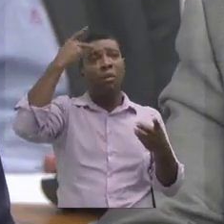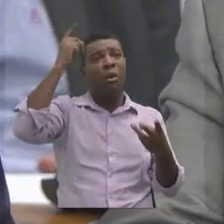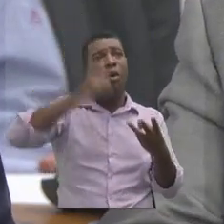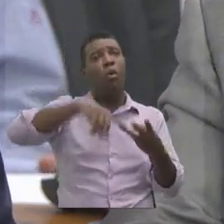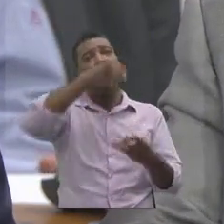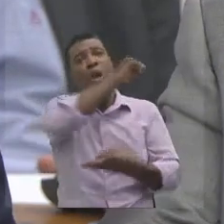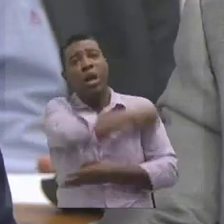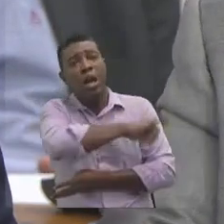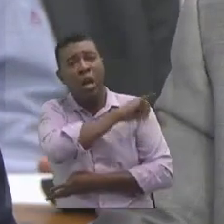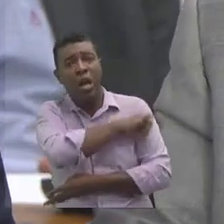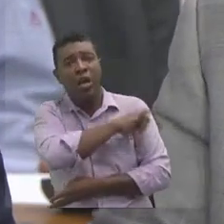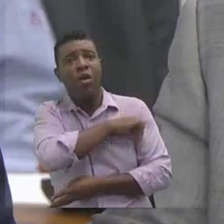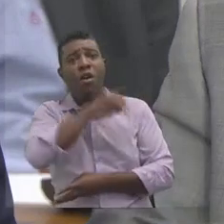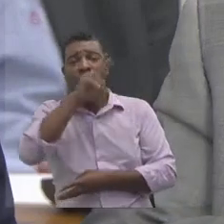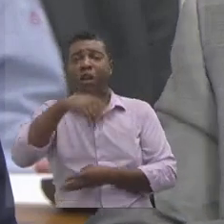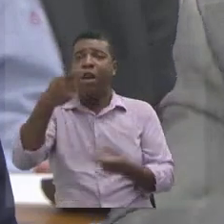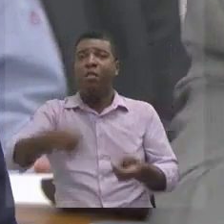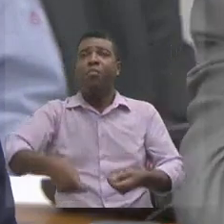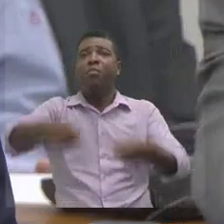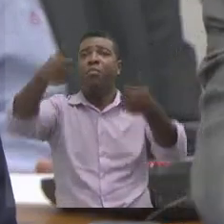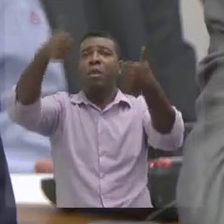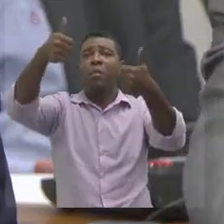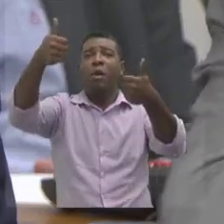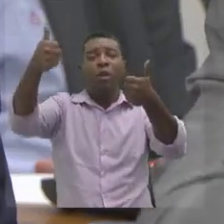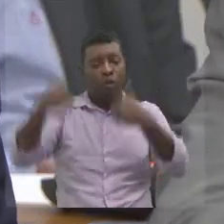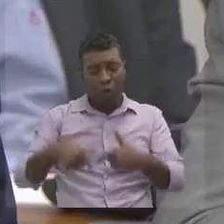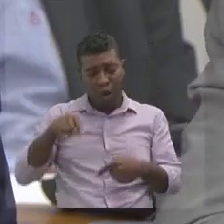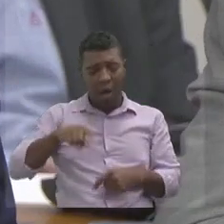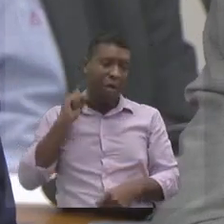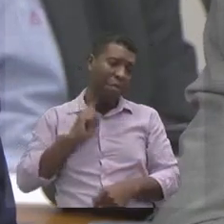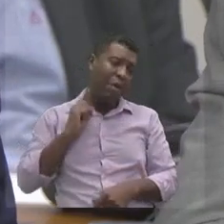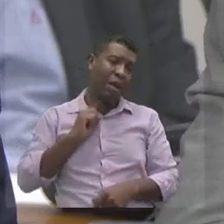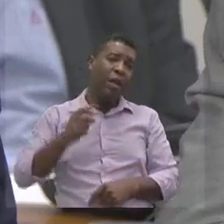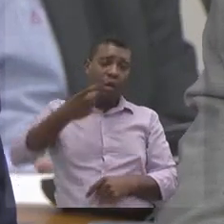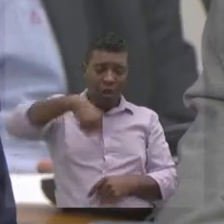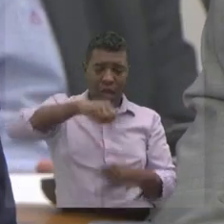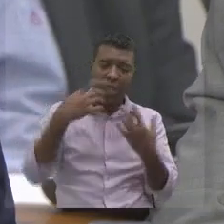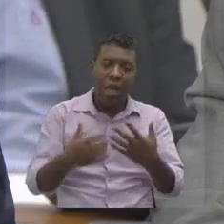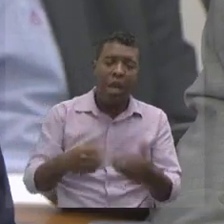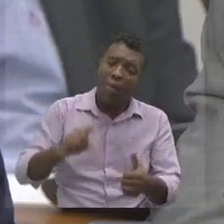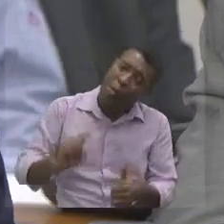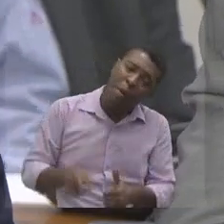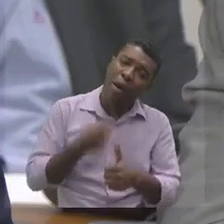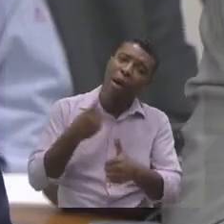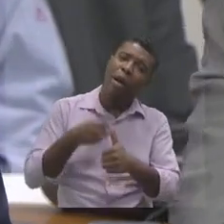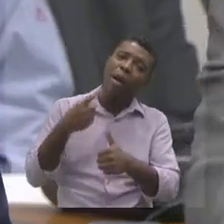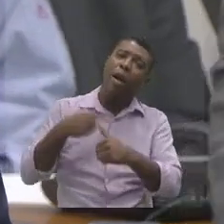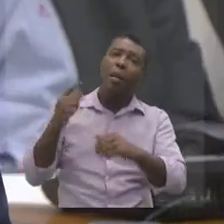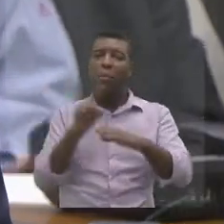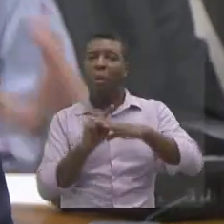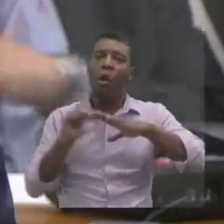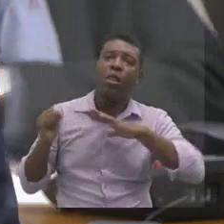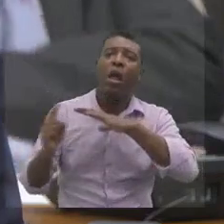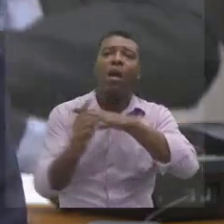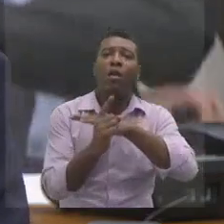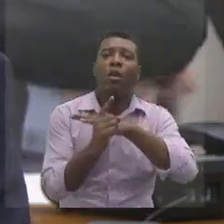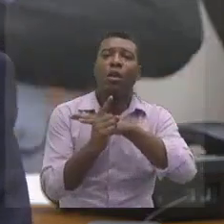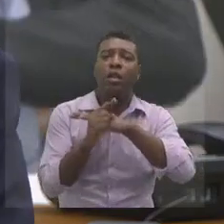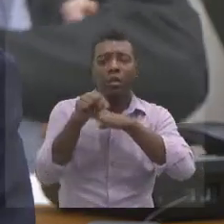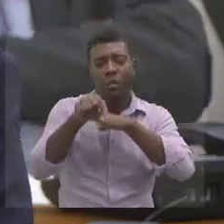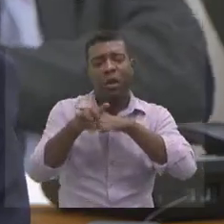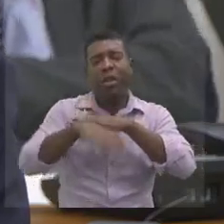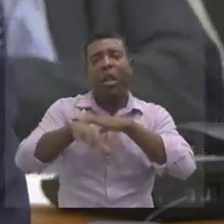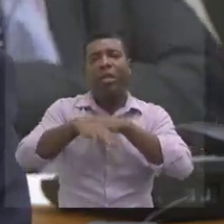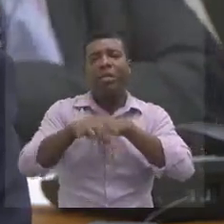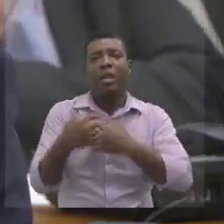buscar protagonismo nesse nessa área que é fundamental para Minas Gerais independente do que foi feito